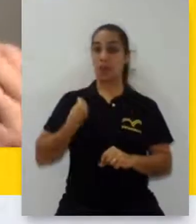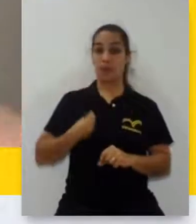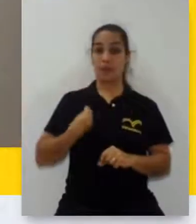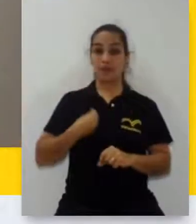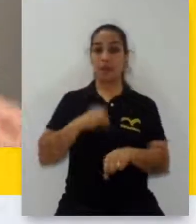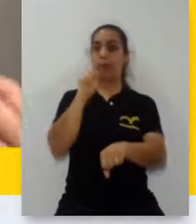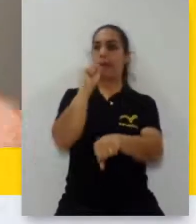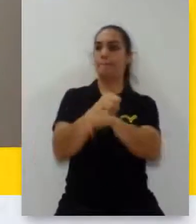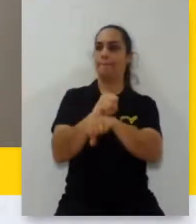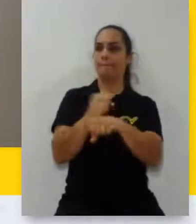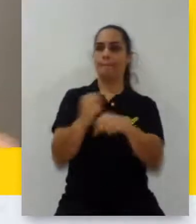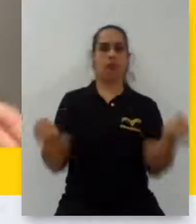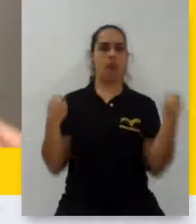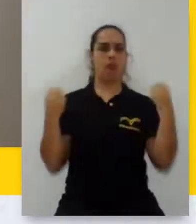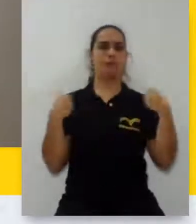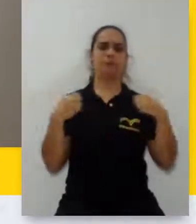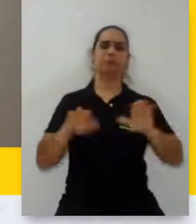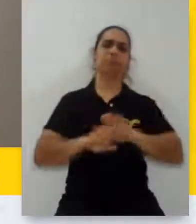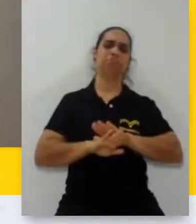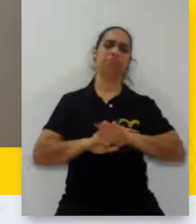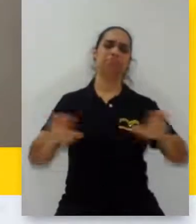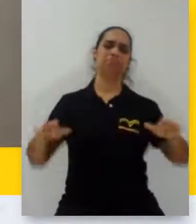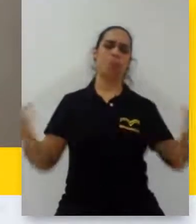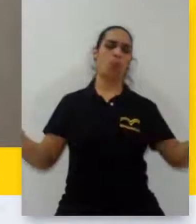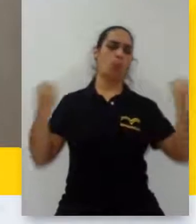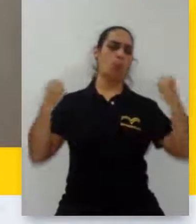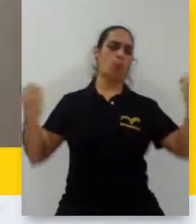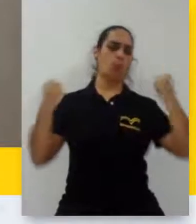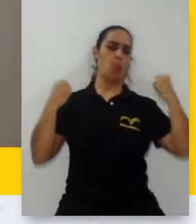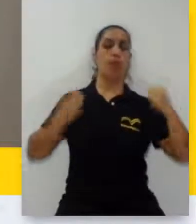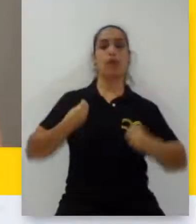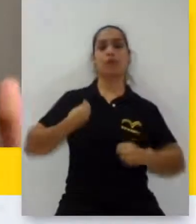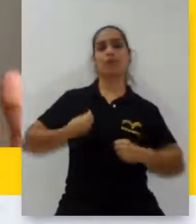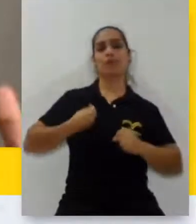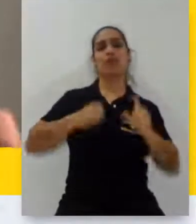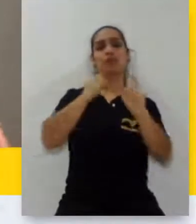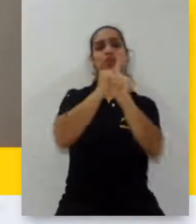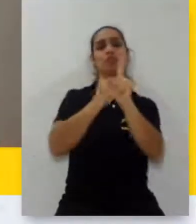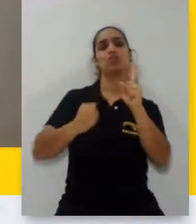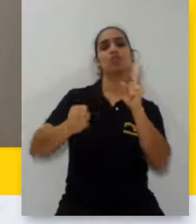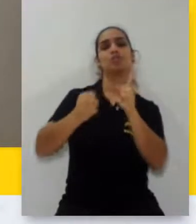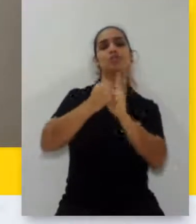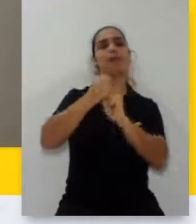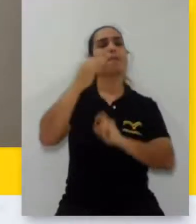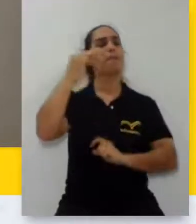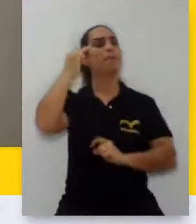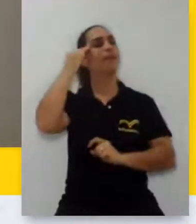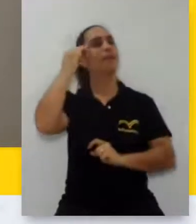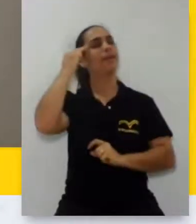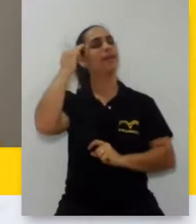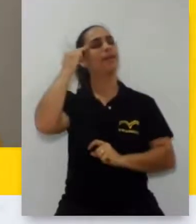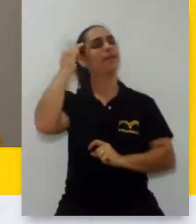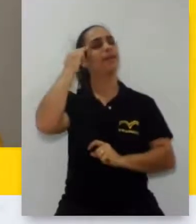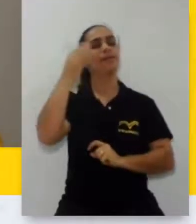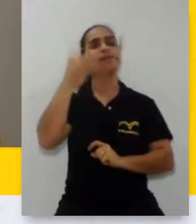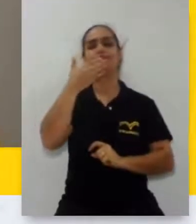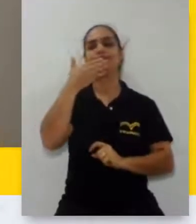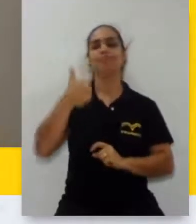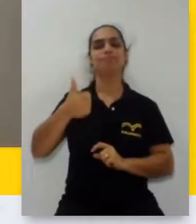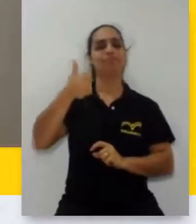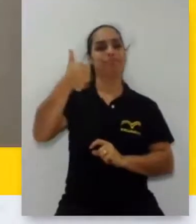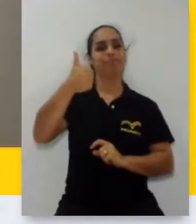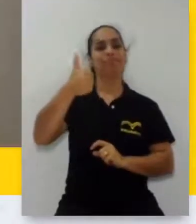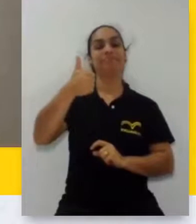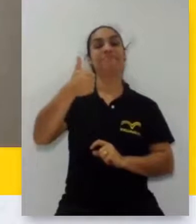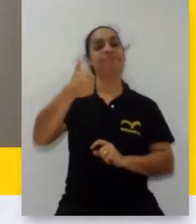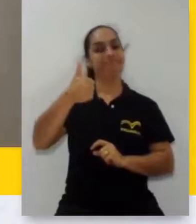saúde mental, social e física. E nesse sentido, o professor segue em todos os comentários. Ainda temos algumas perguntas,